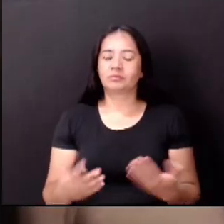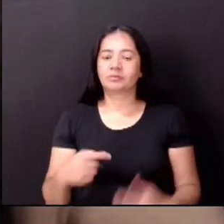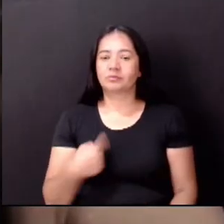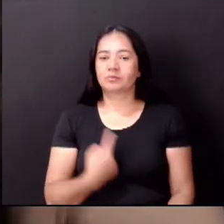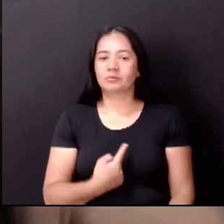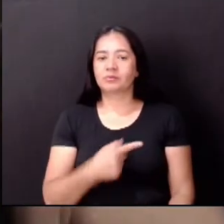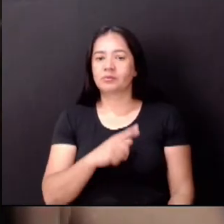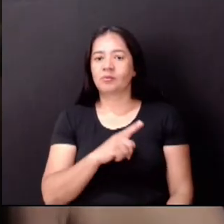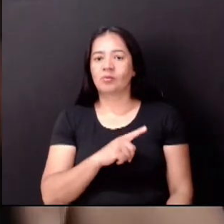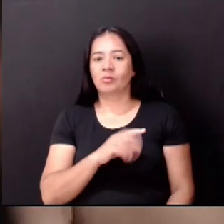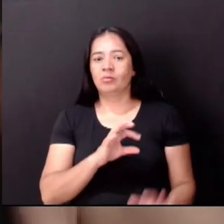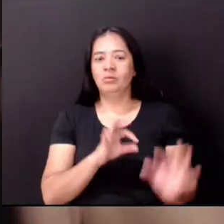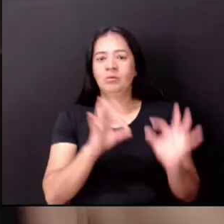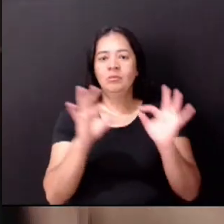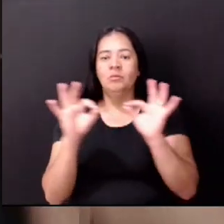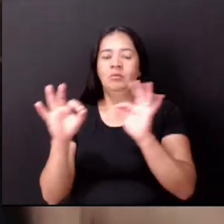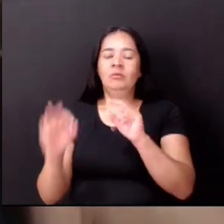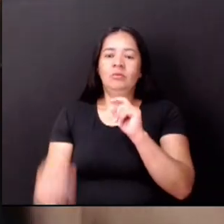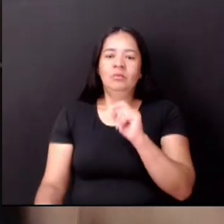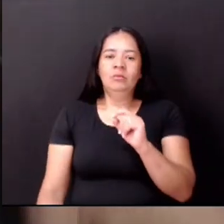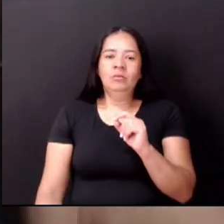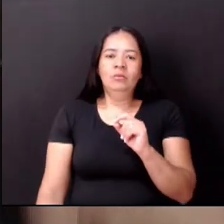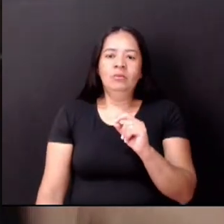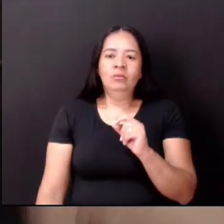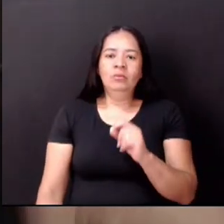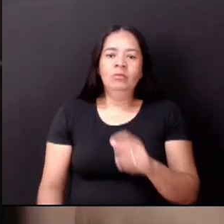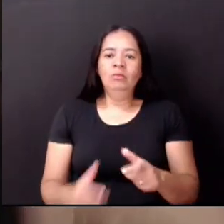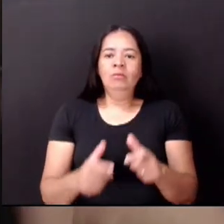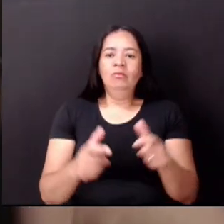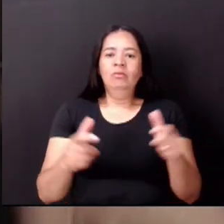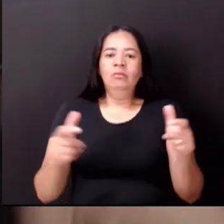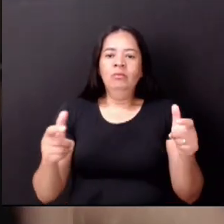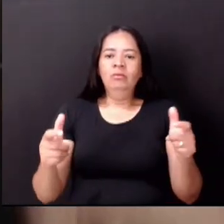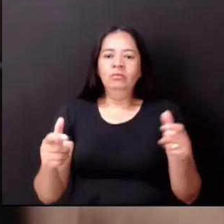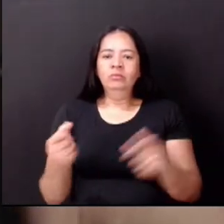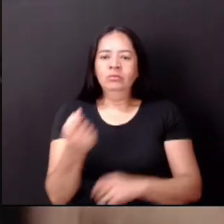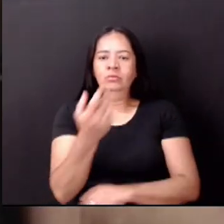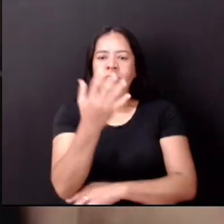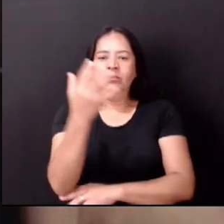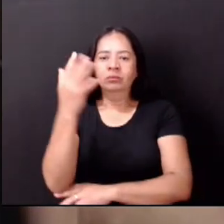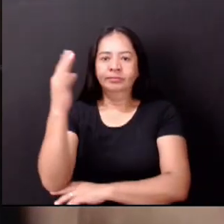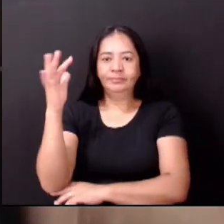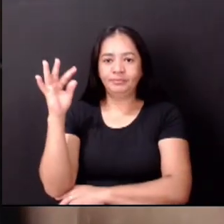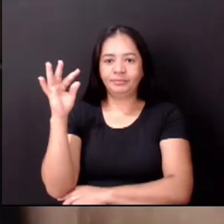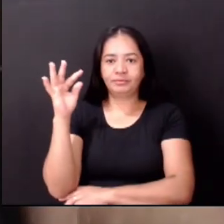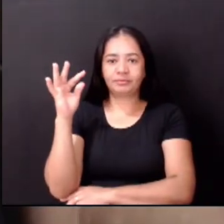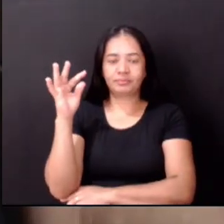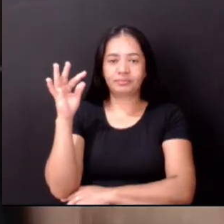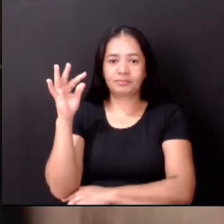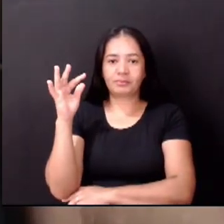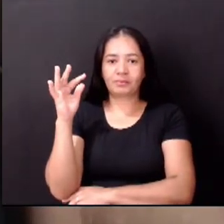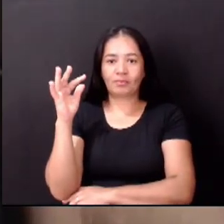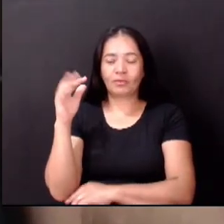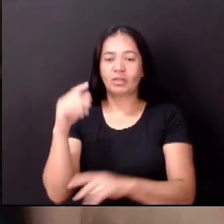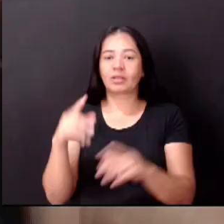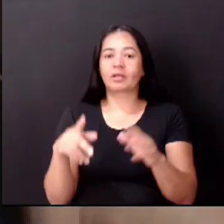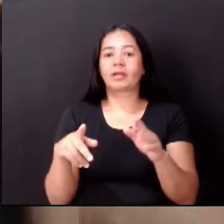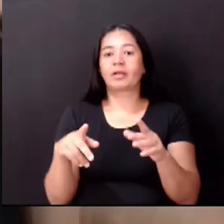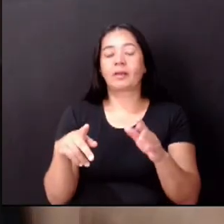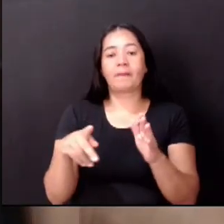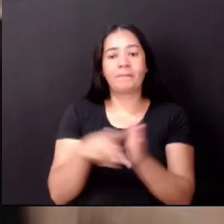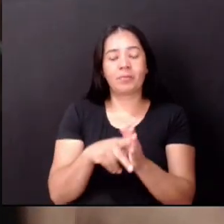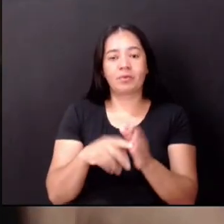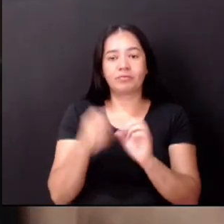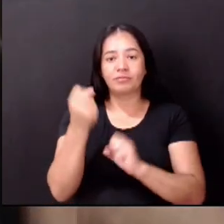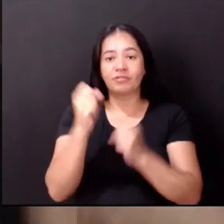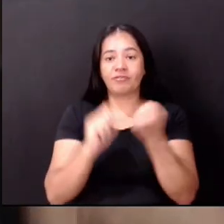assistido é ao aumento de plantas industriais de fabrico de papel. A fabricação dele